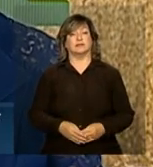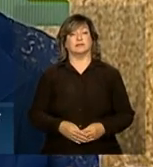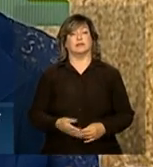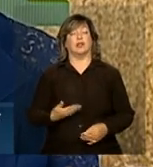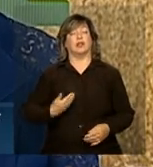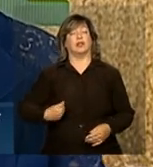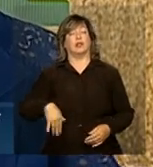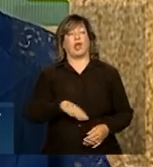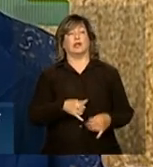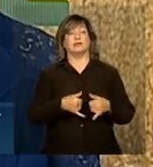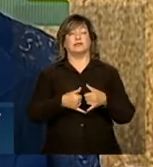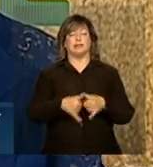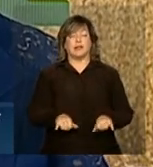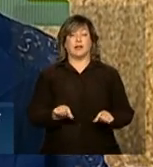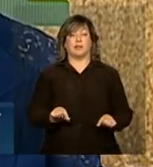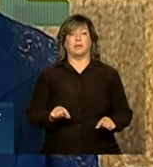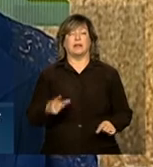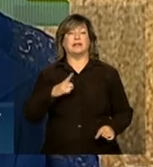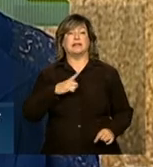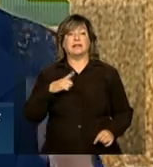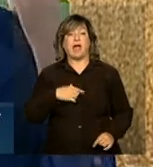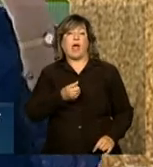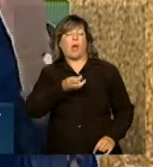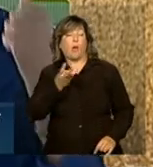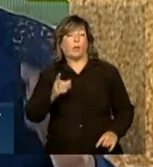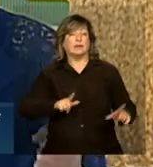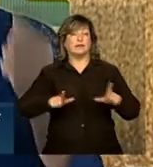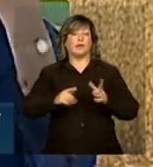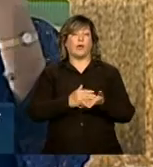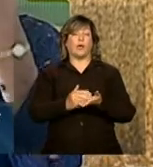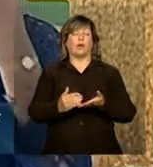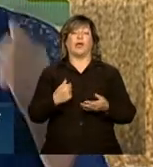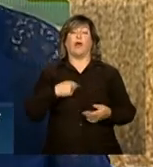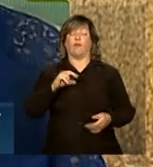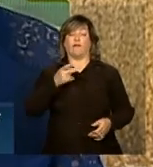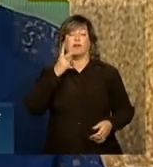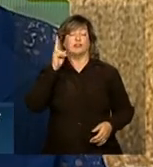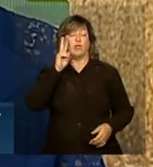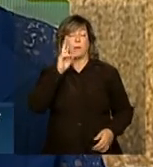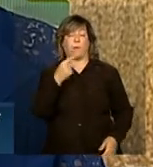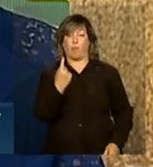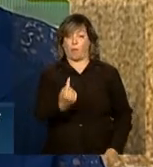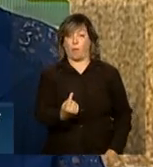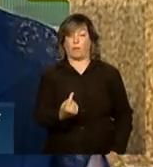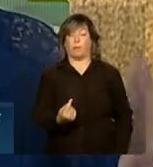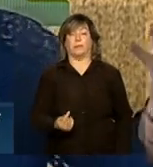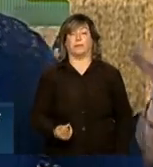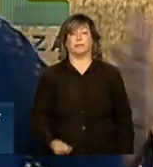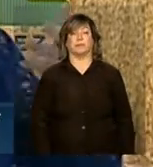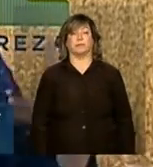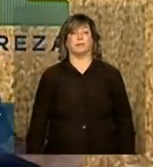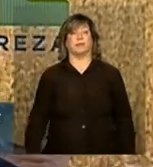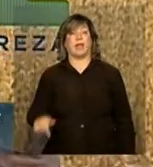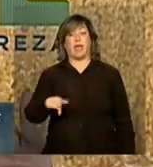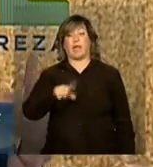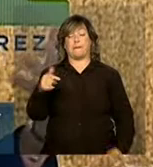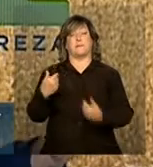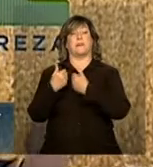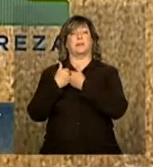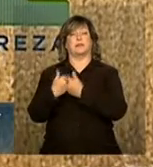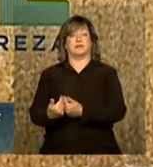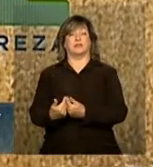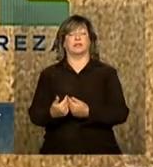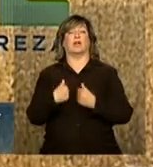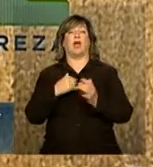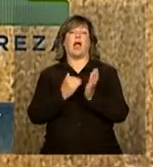nós estamos tendo algumas iniciativas, eu vou me referir a uma que aqui me pediram que